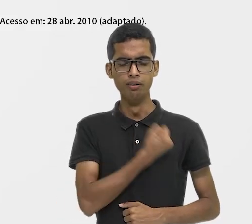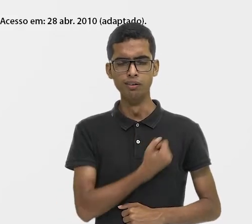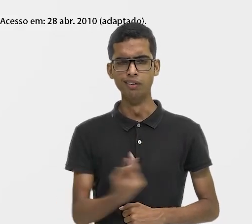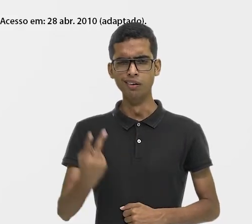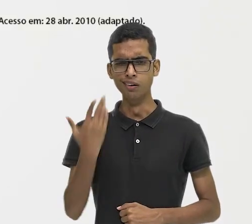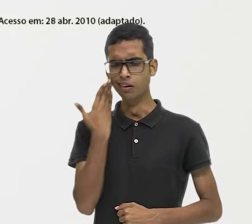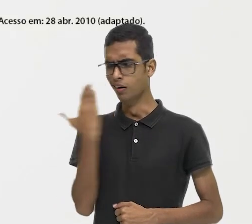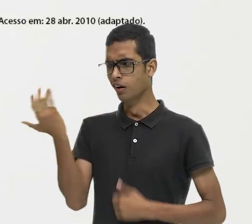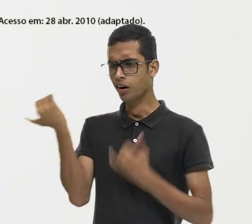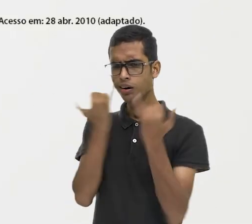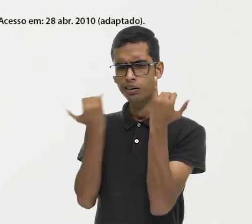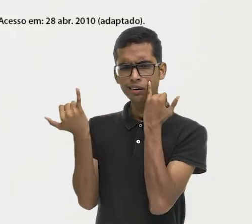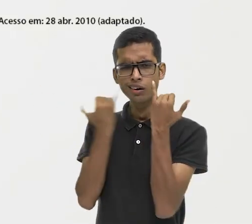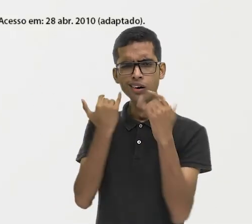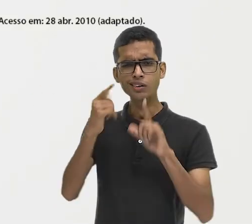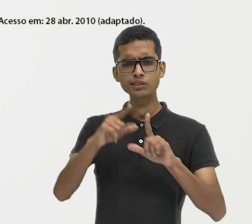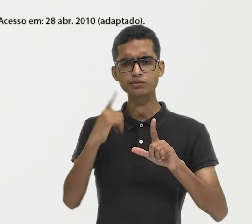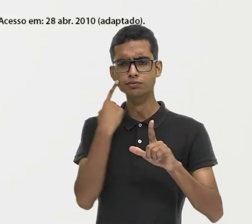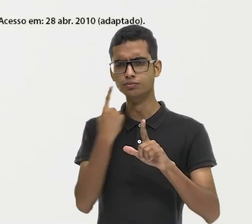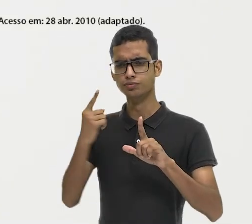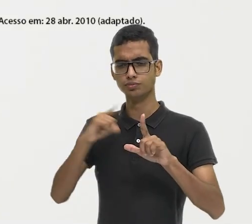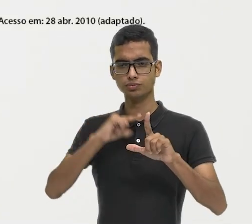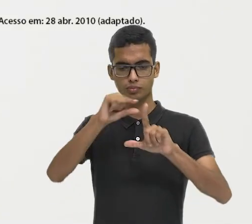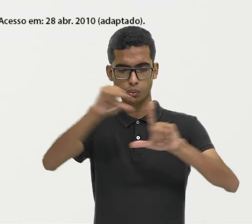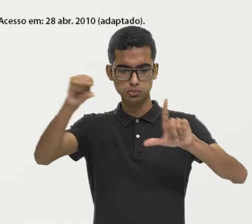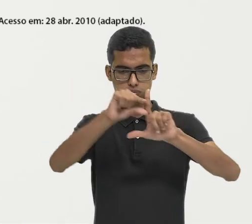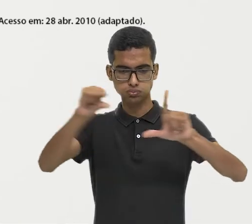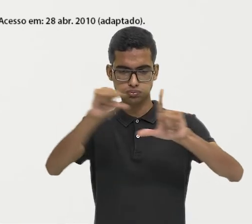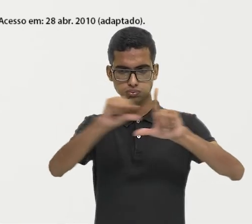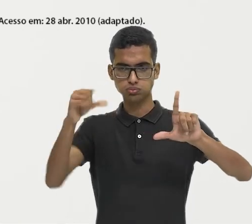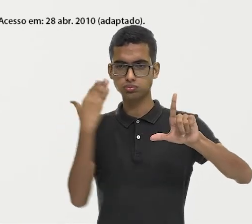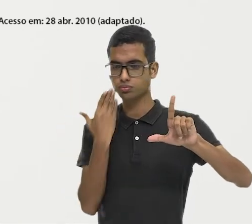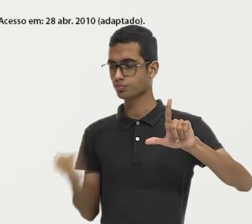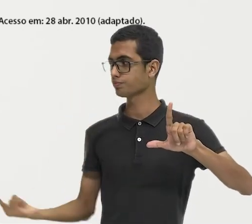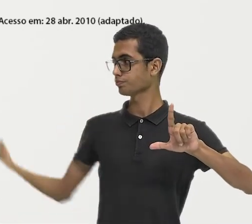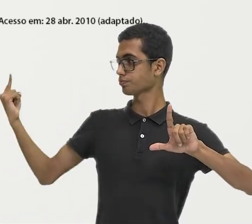Exemplo 2. Os dados do gráfico seguinte